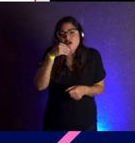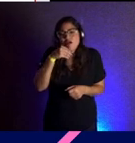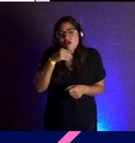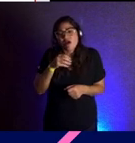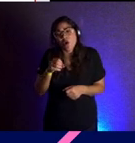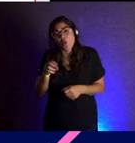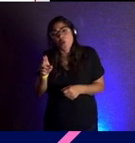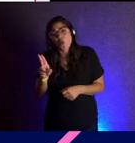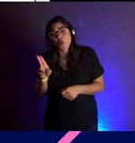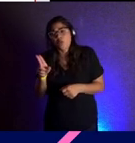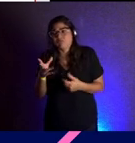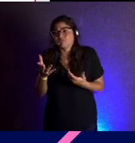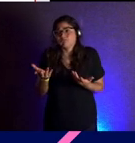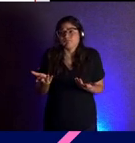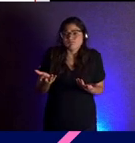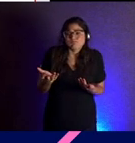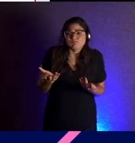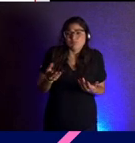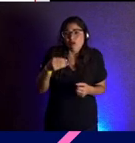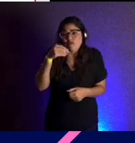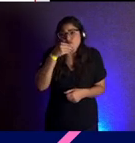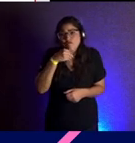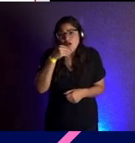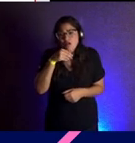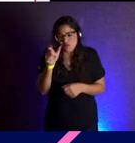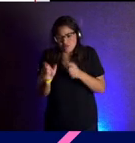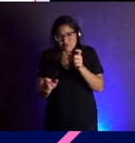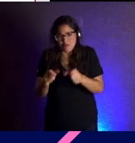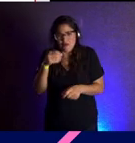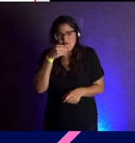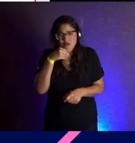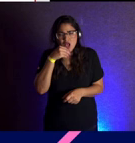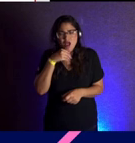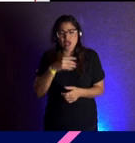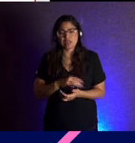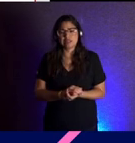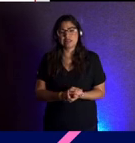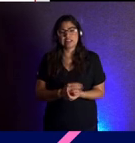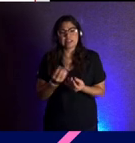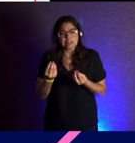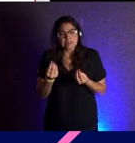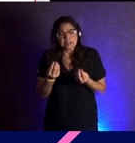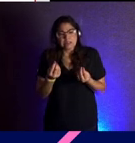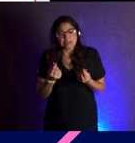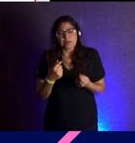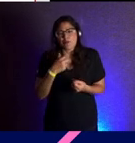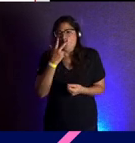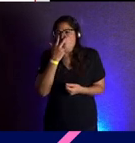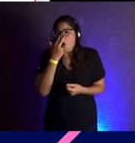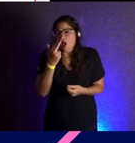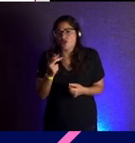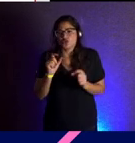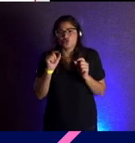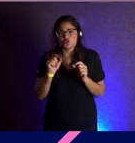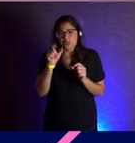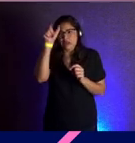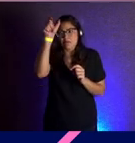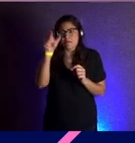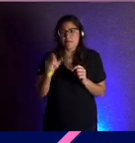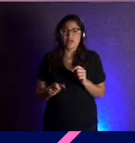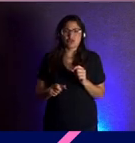de vulnerabilidade, melhor dizendo, né? Porque eu acho que as pessoas que essa questão de caracterizar uma